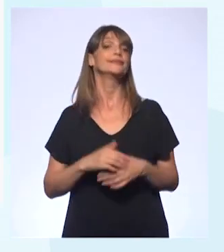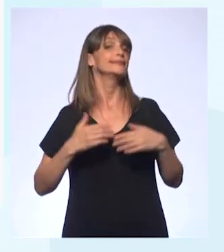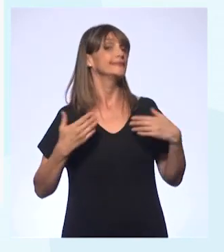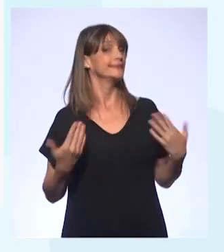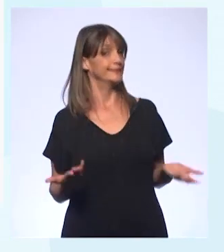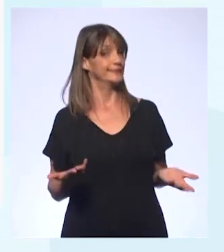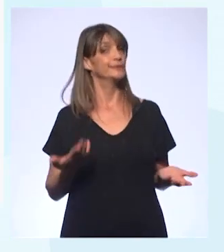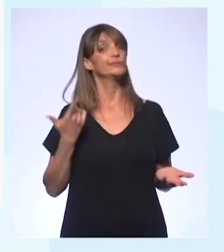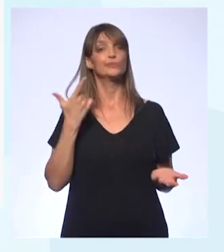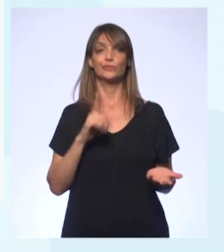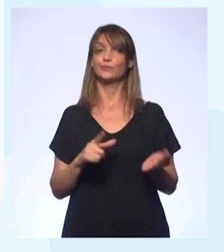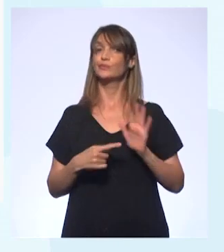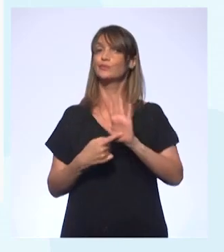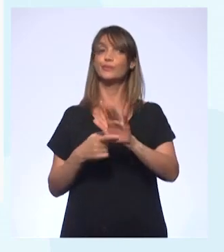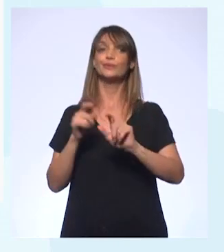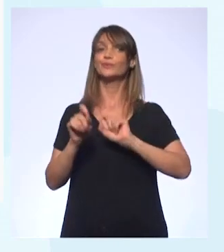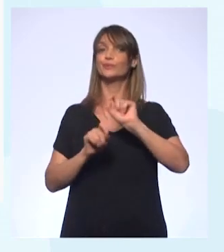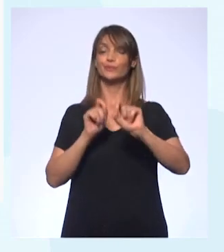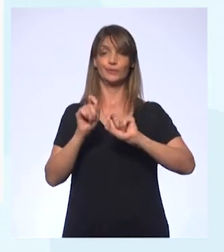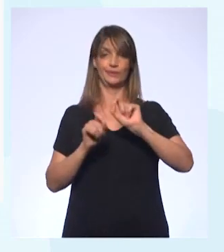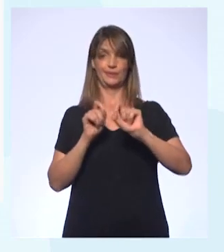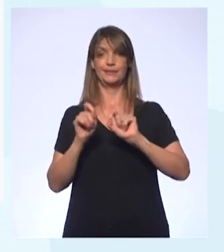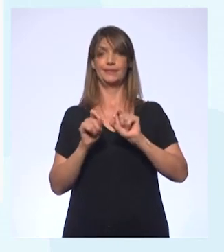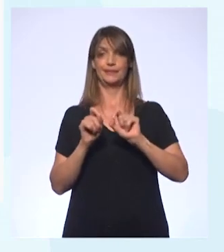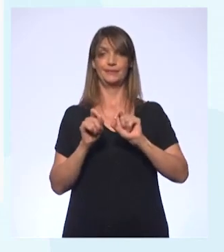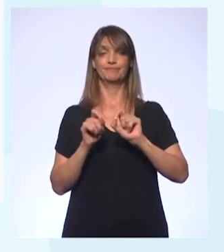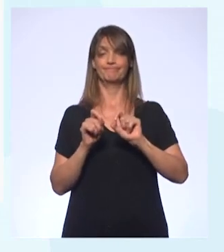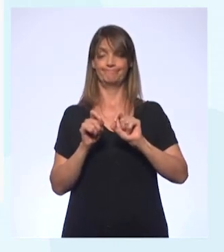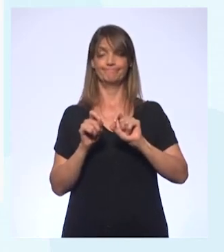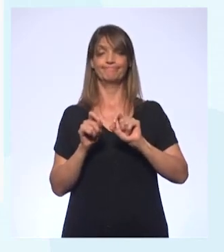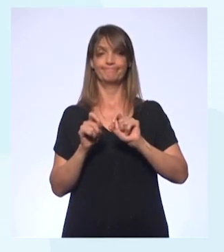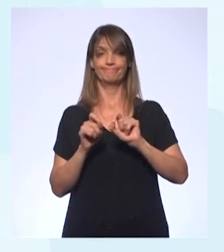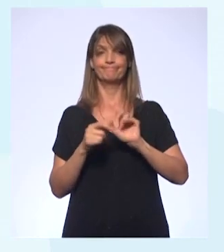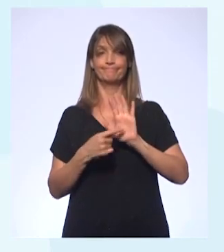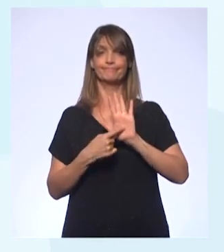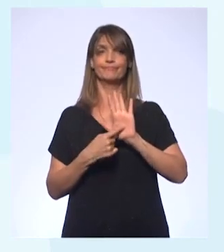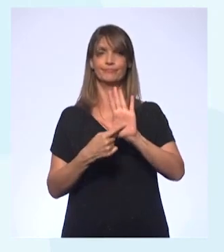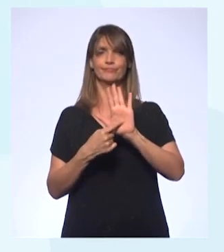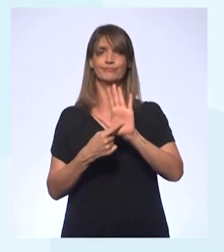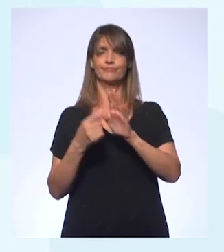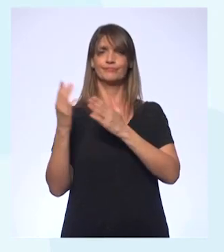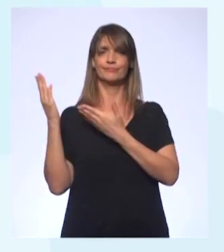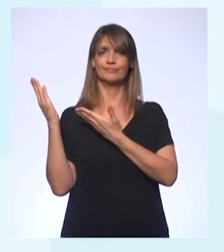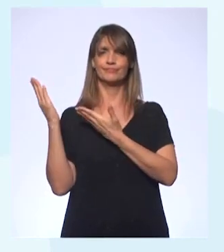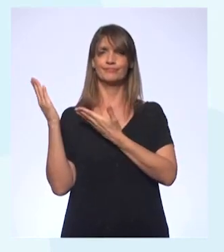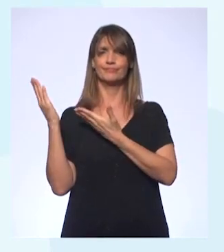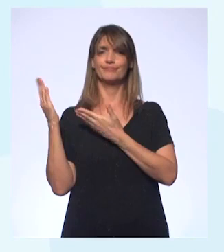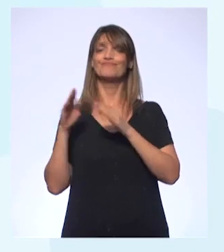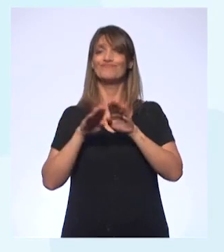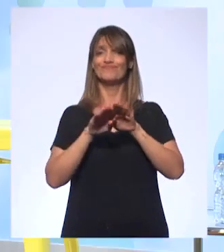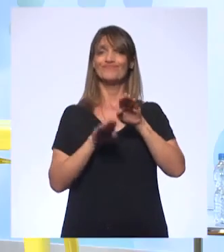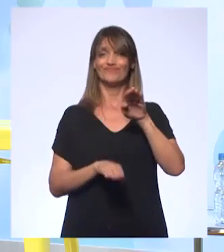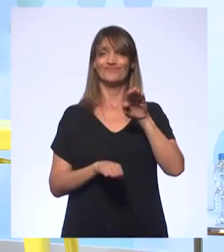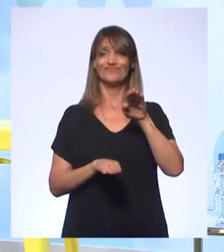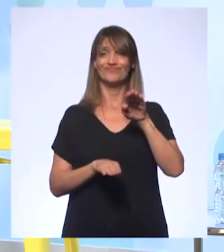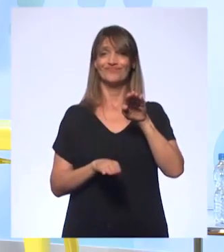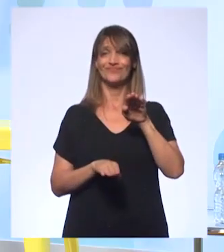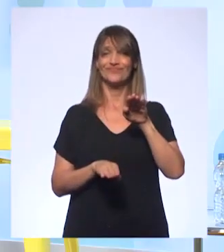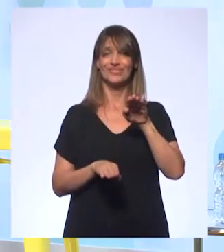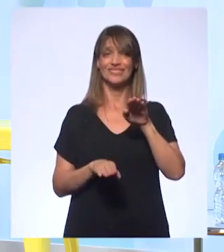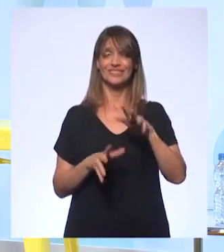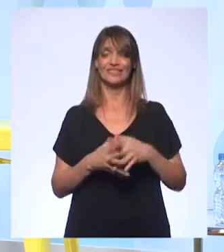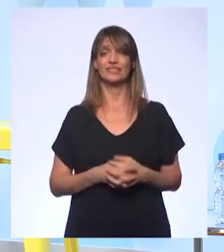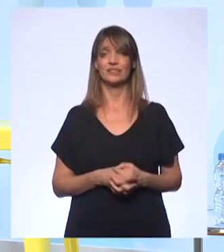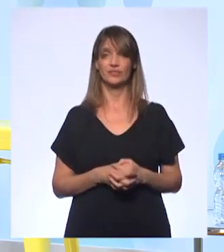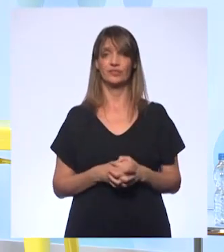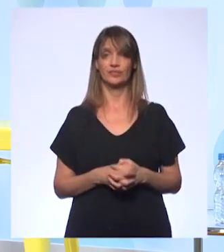né, nós trazemos para ilustrar essa questão da desigualdade, né, e do montante, e